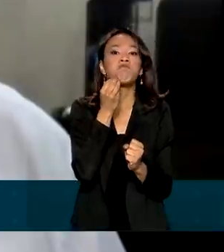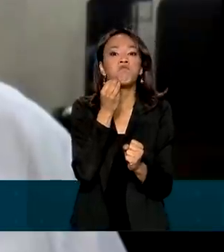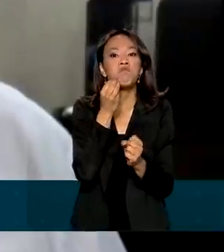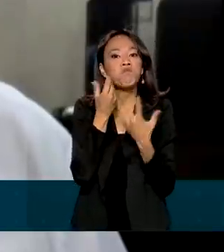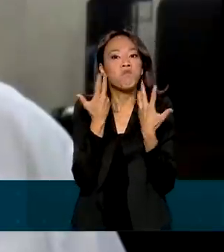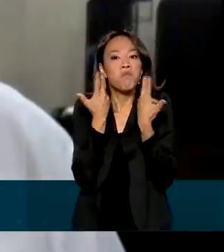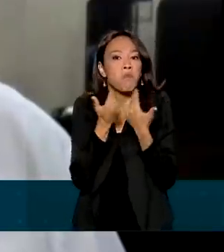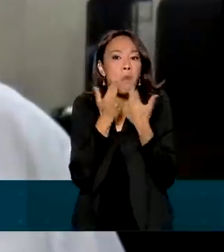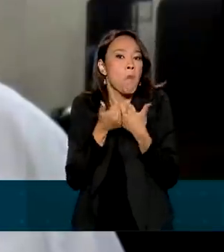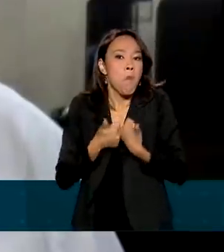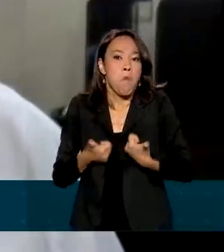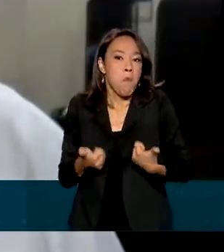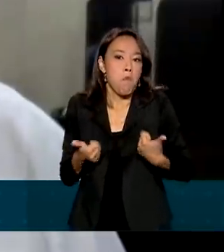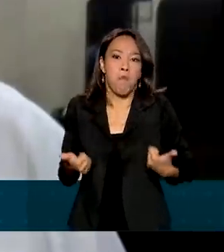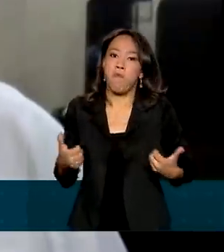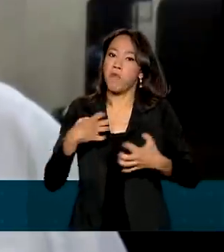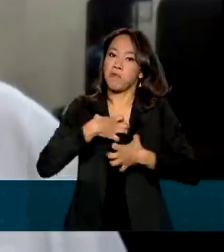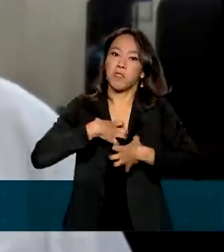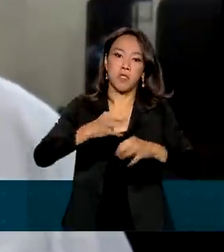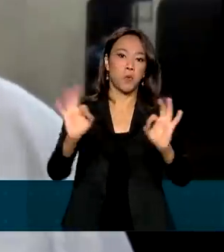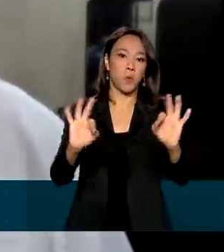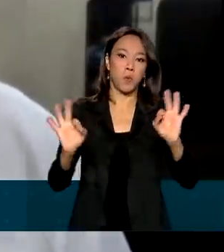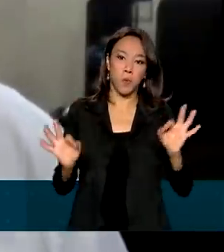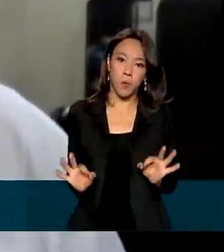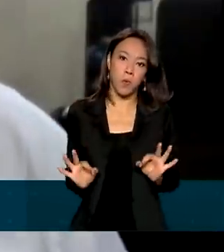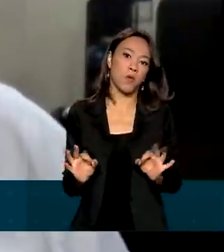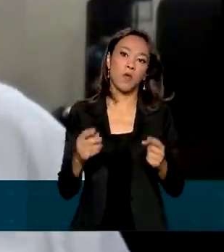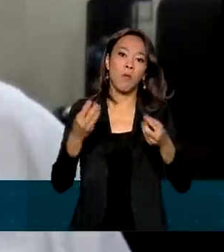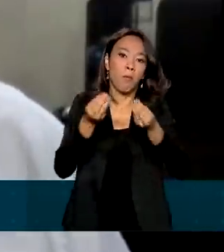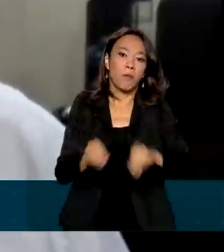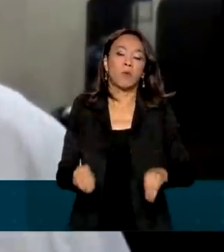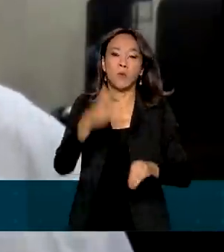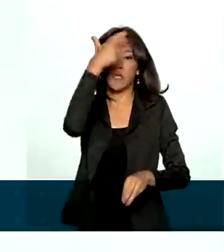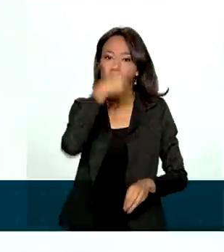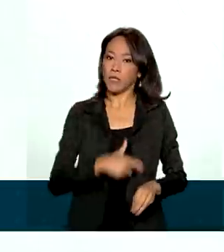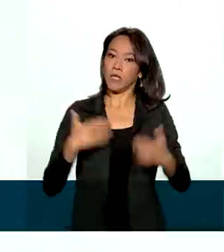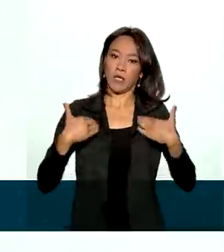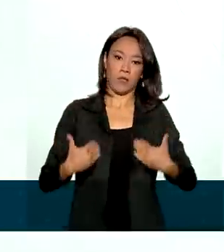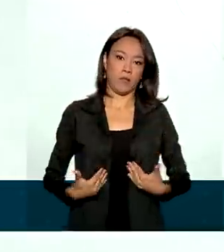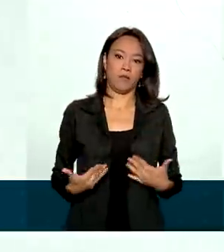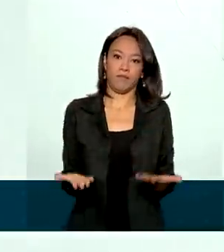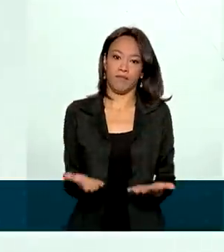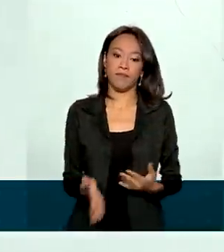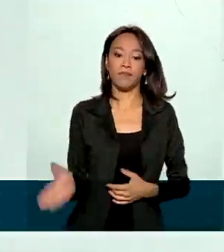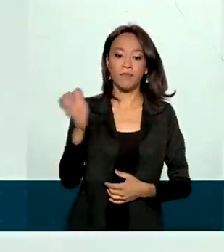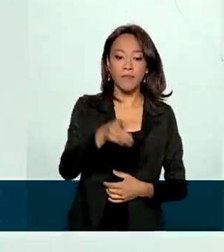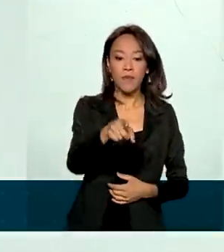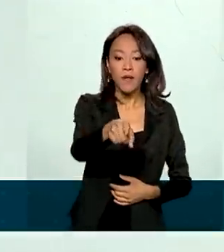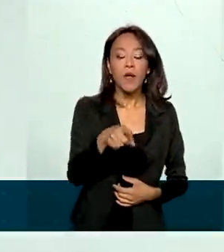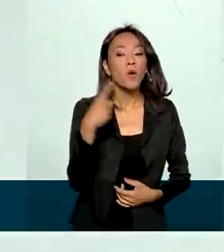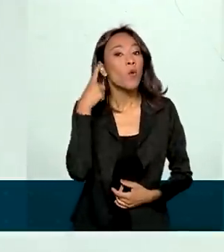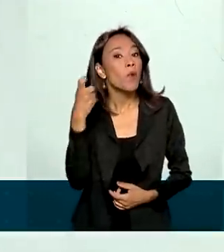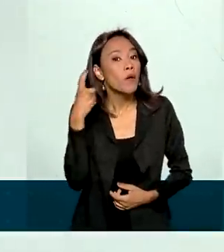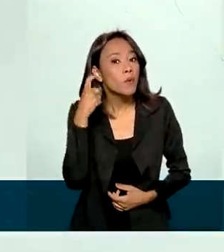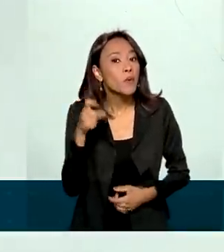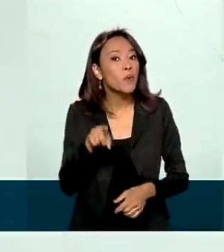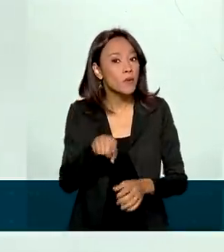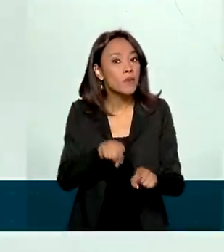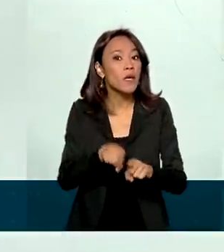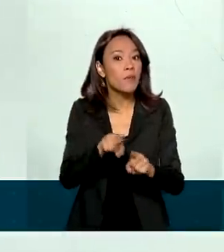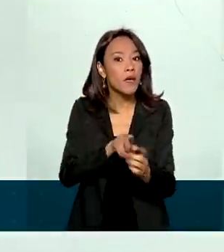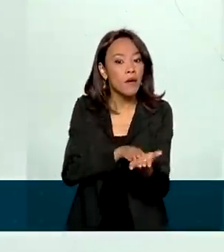porque a cinza é atóxica o plástico não teria contaminante em um metal pesado o ruído emitido pelo brinquedo